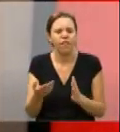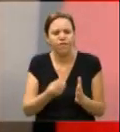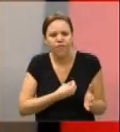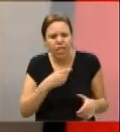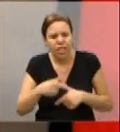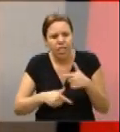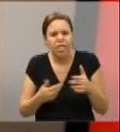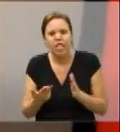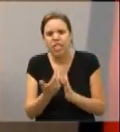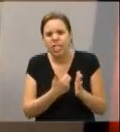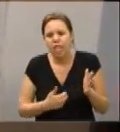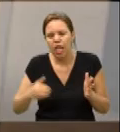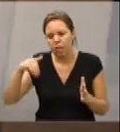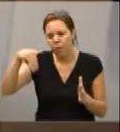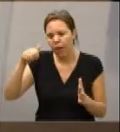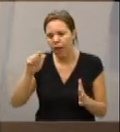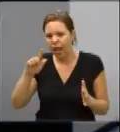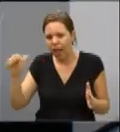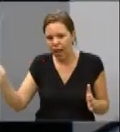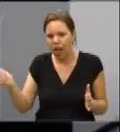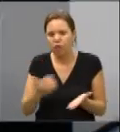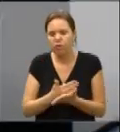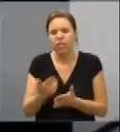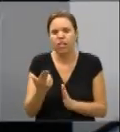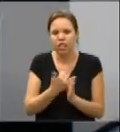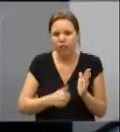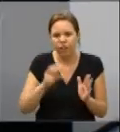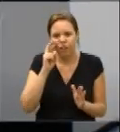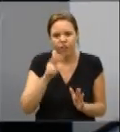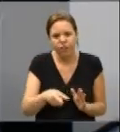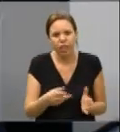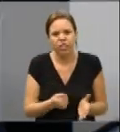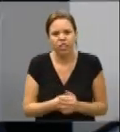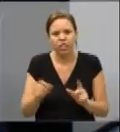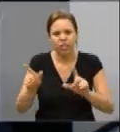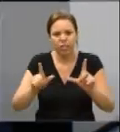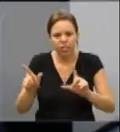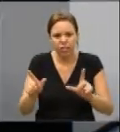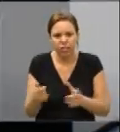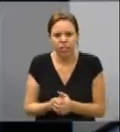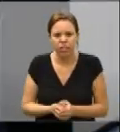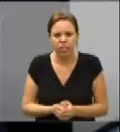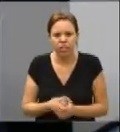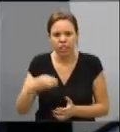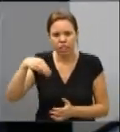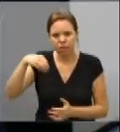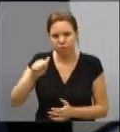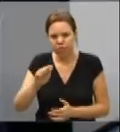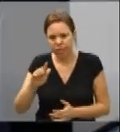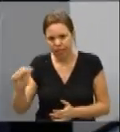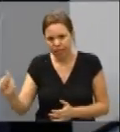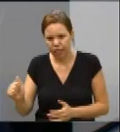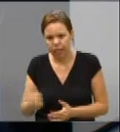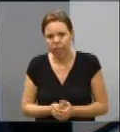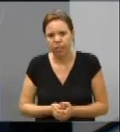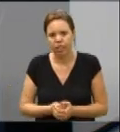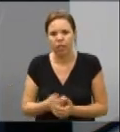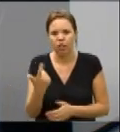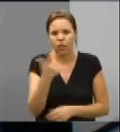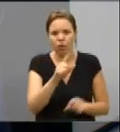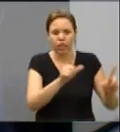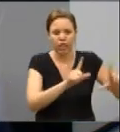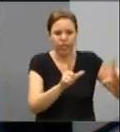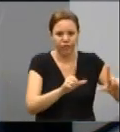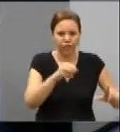Eu comecei a desenhar vendo na televisão o mangá que passava na